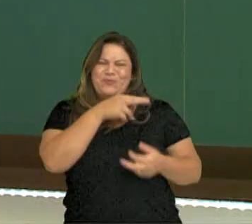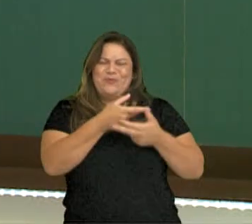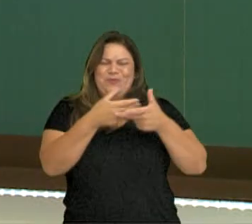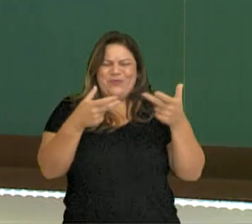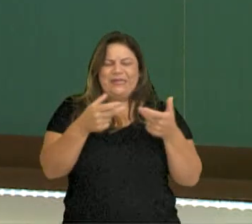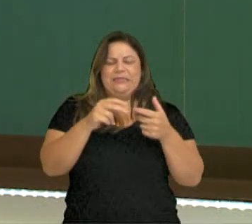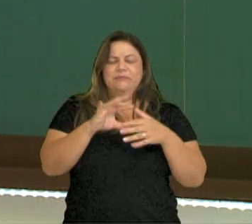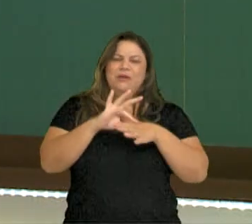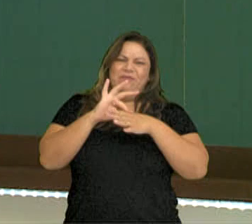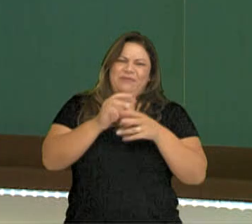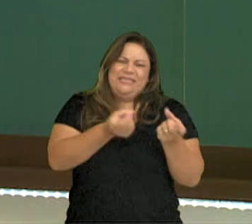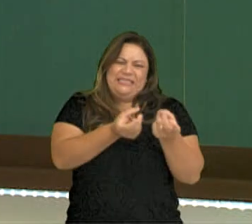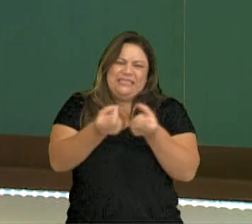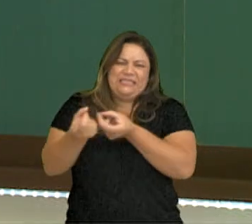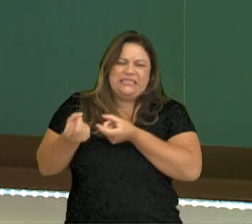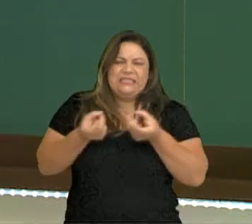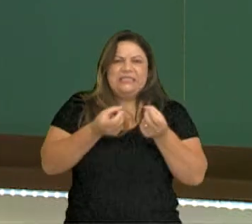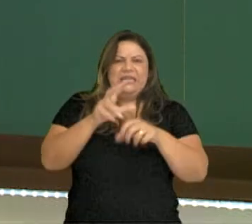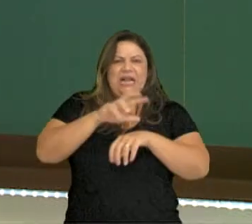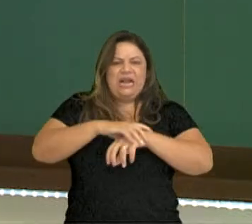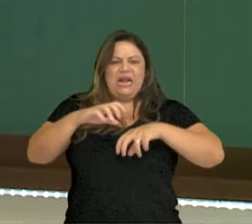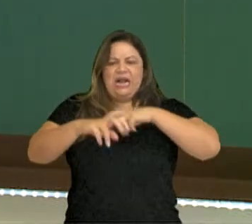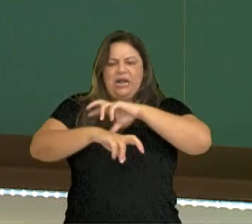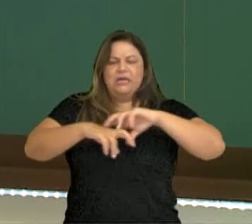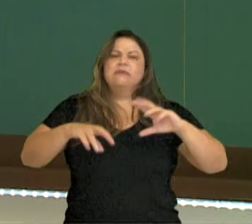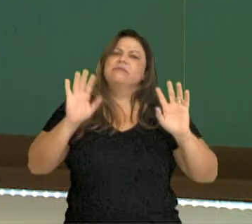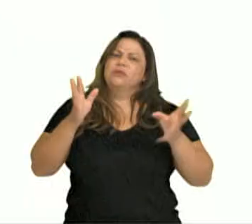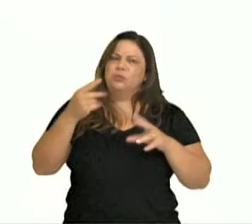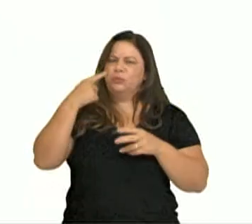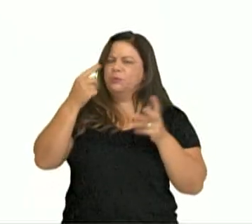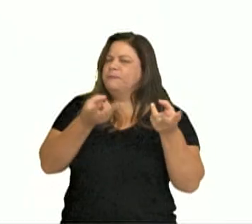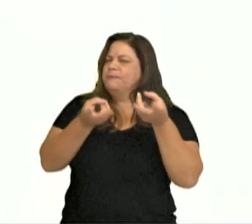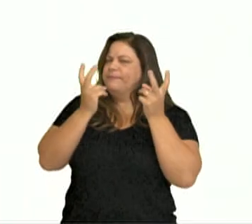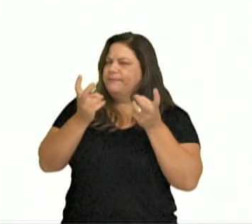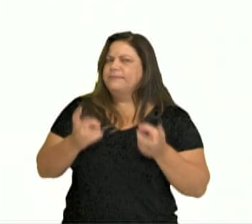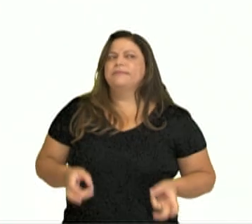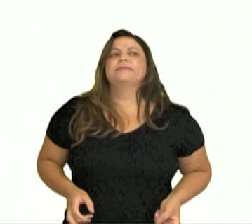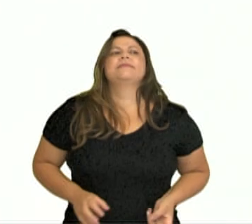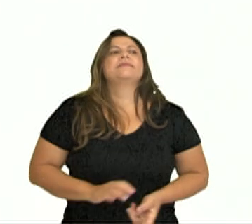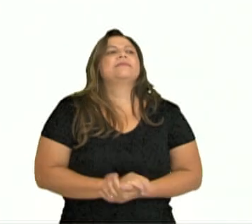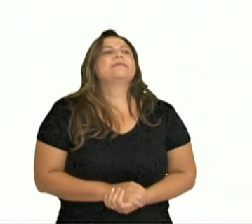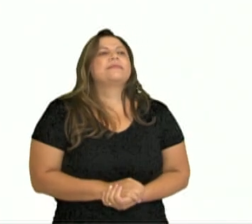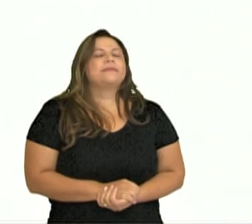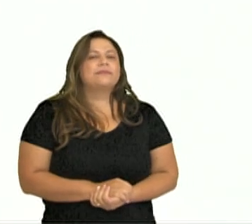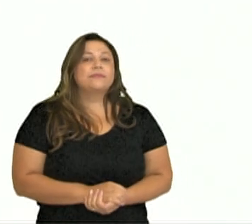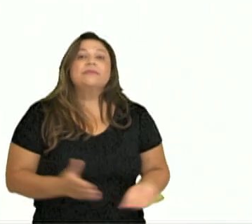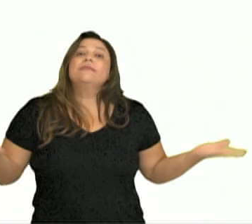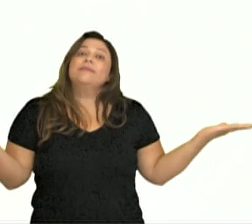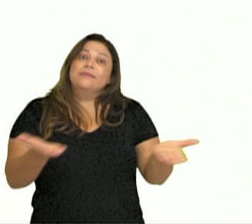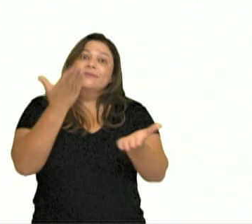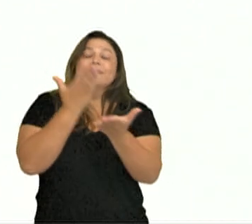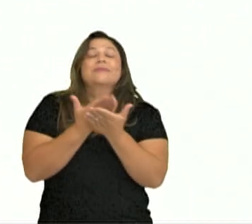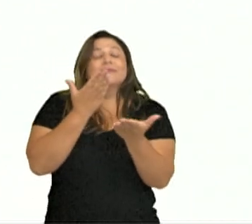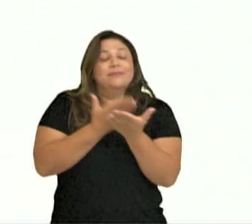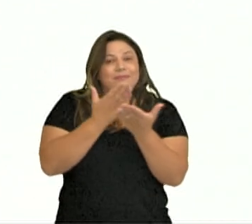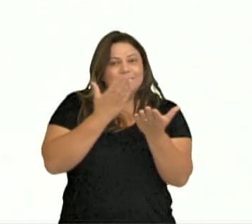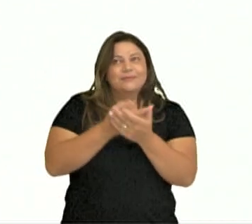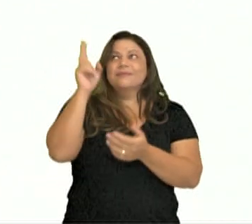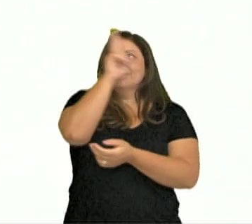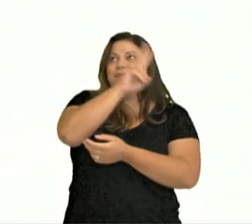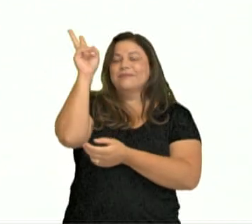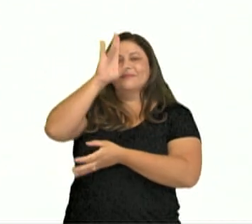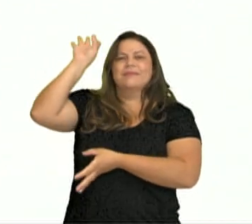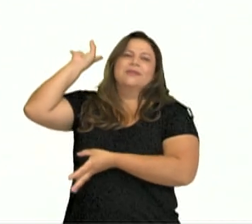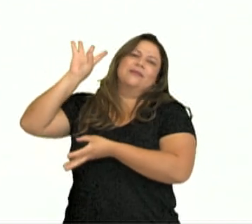pode passar. Então eles previram a epidemia do coronavírus. Olha só que interessante. Gente, então nessa aula a gente deu uma